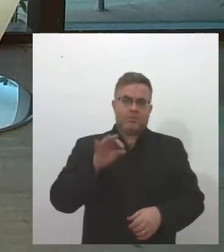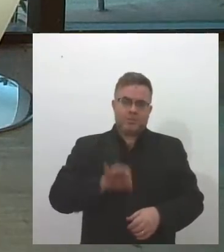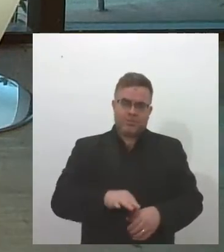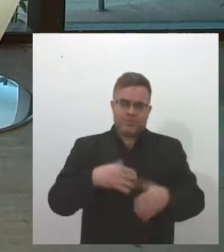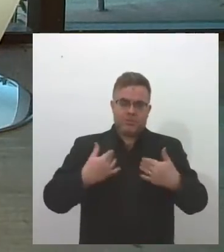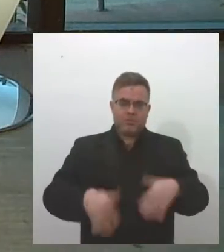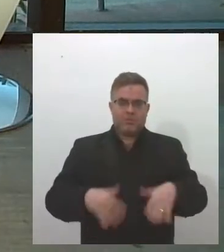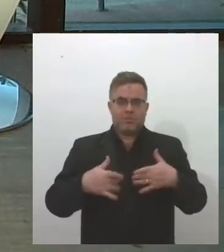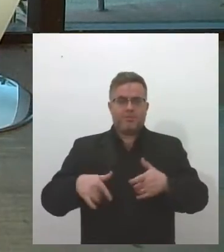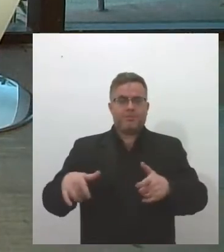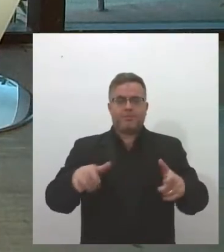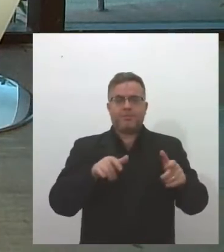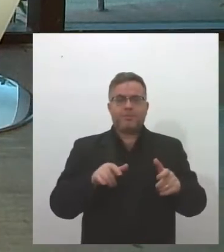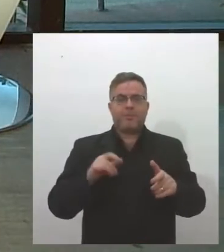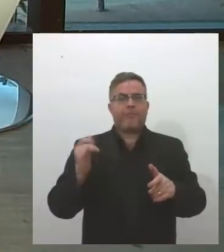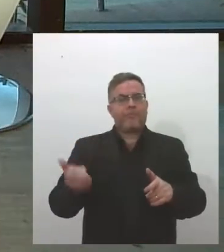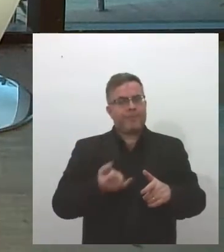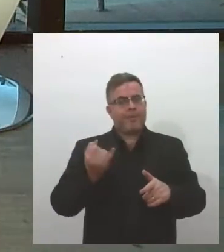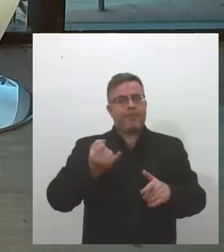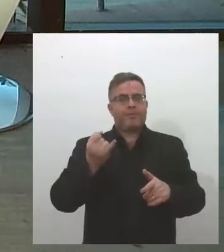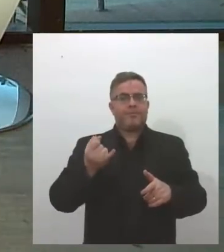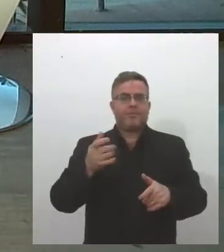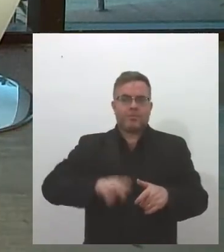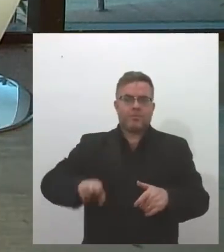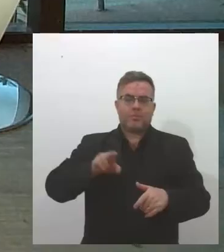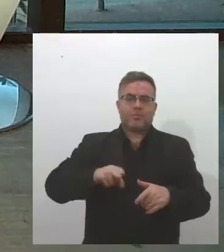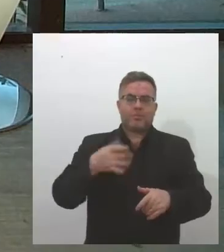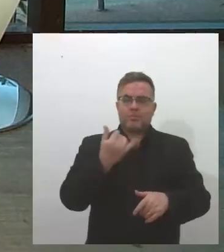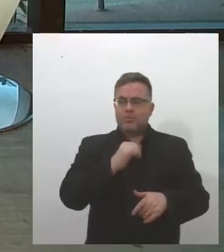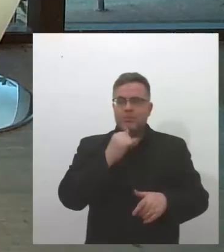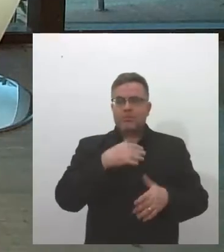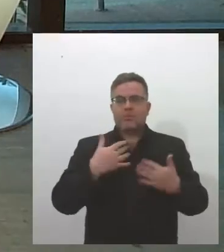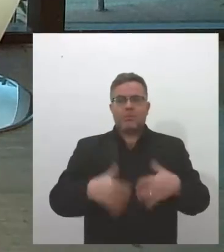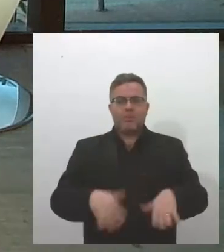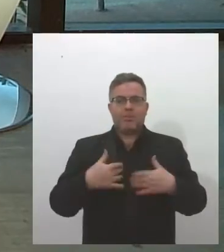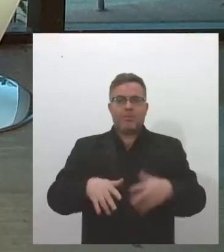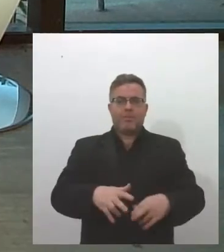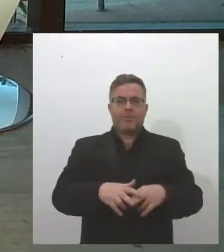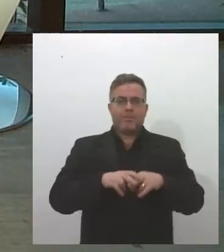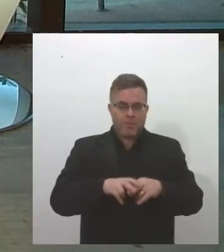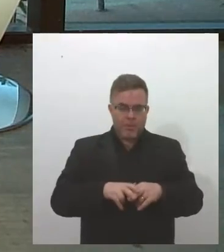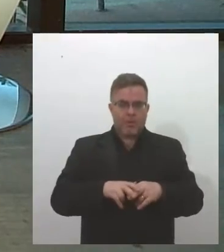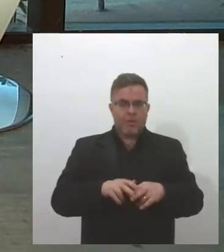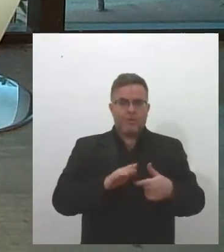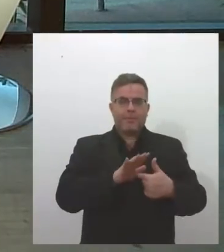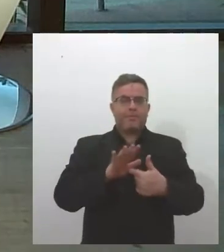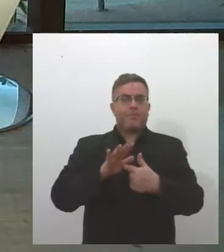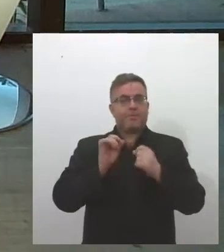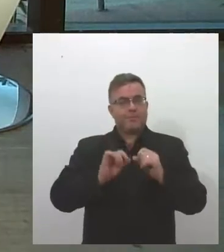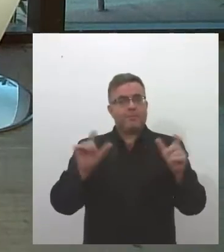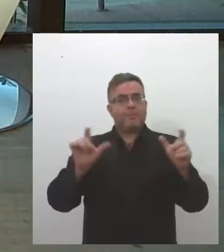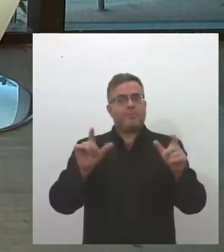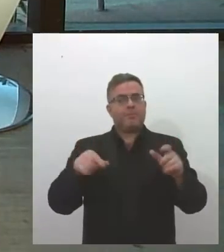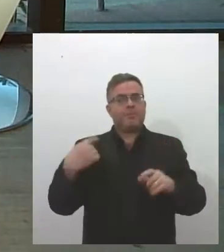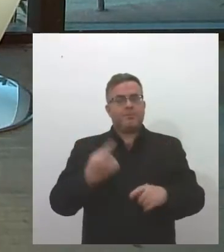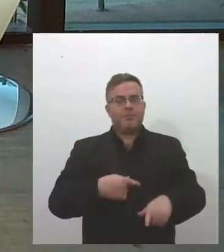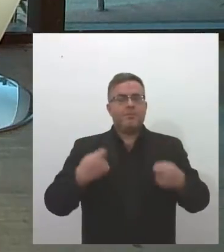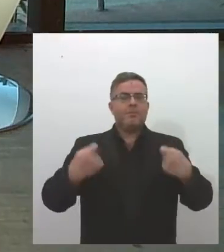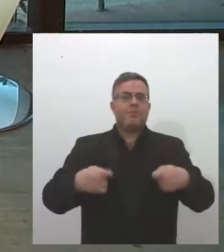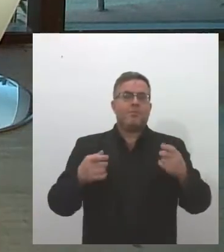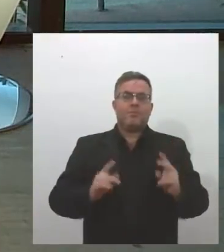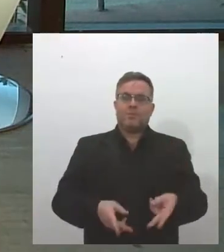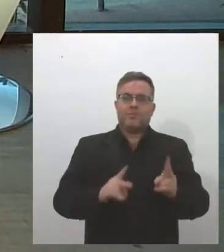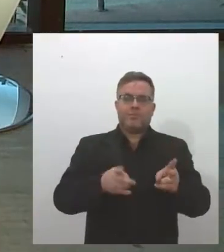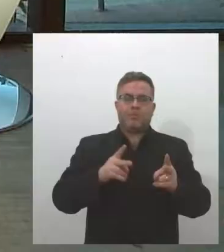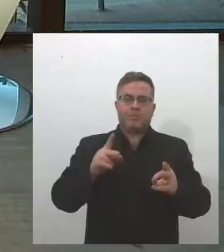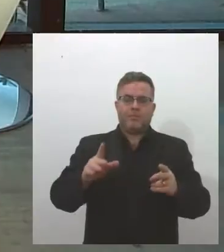mais intensivos no uso da energia, como a indústria. Então, é um outro sinal de alerta, né? Precisamos estar atentos a isso, porque realmente tem um